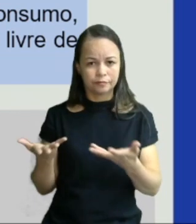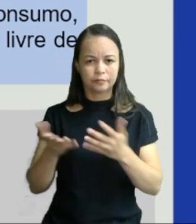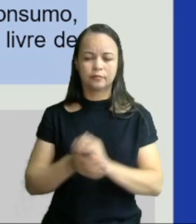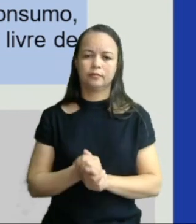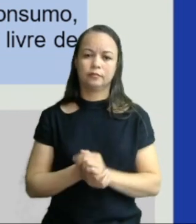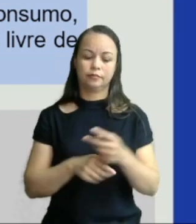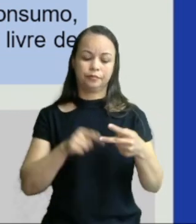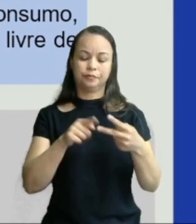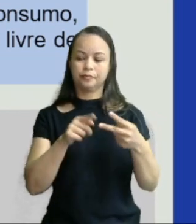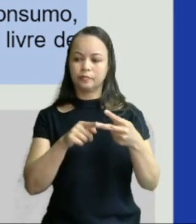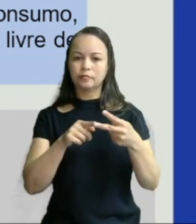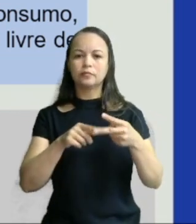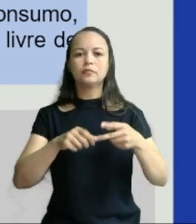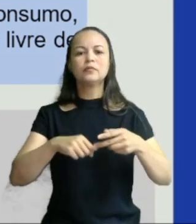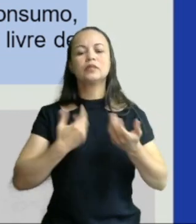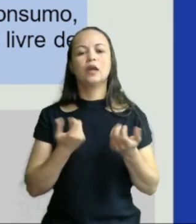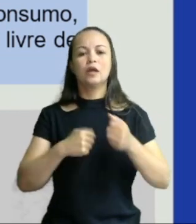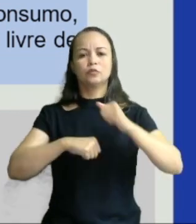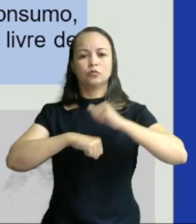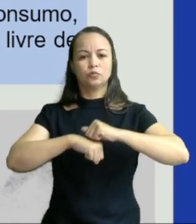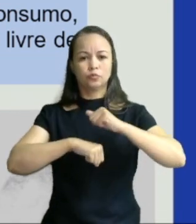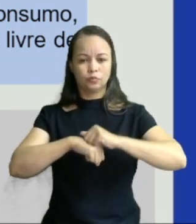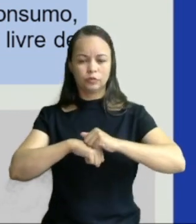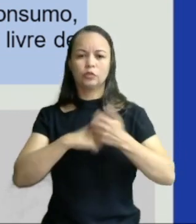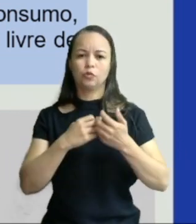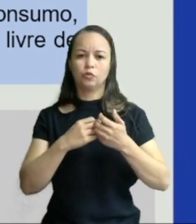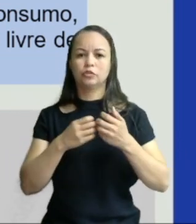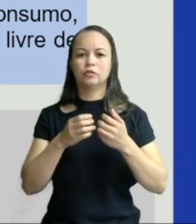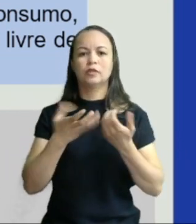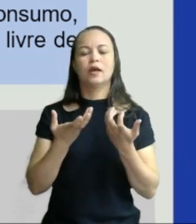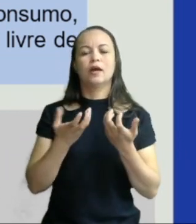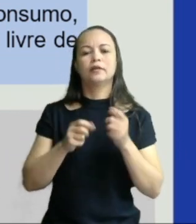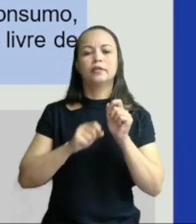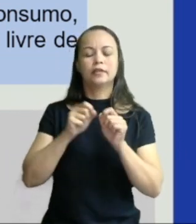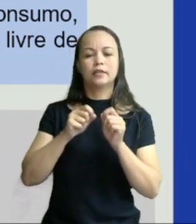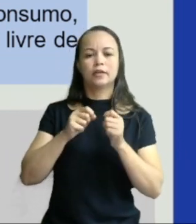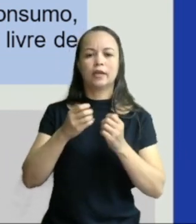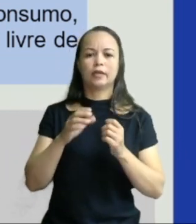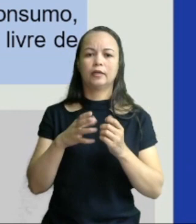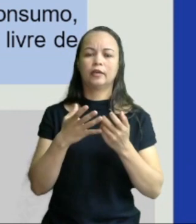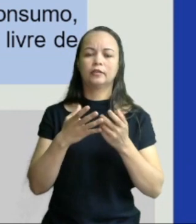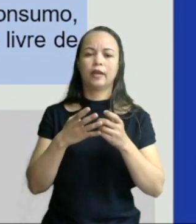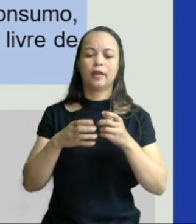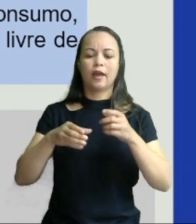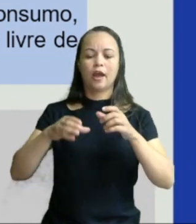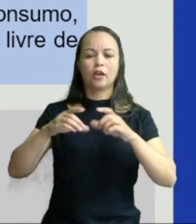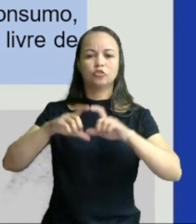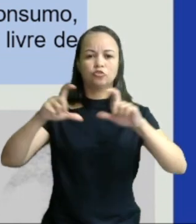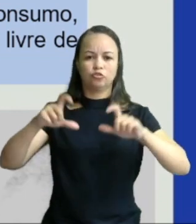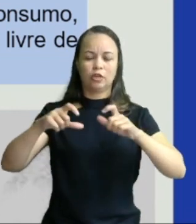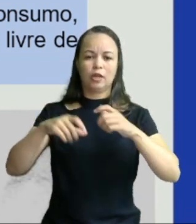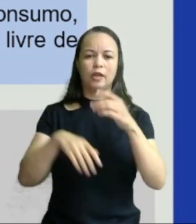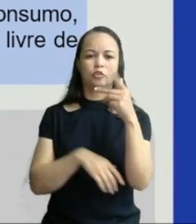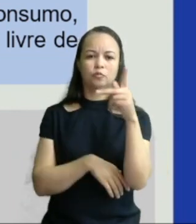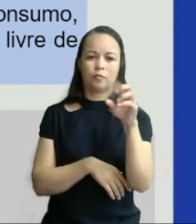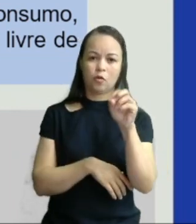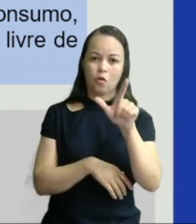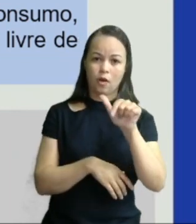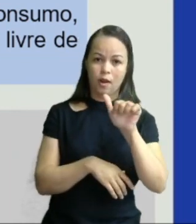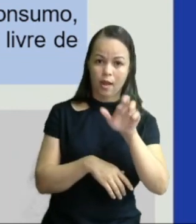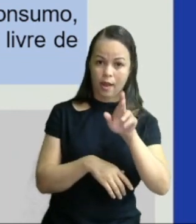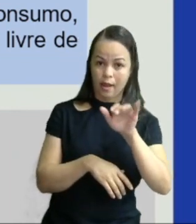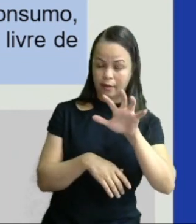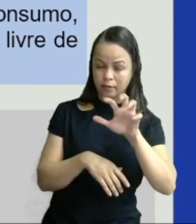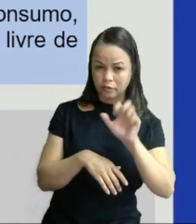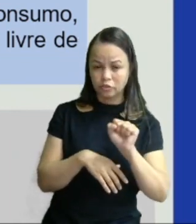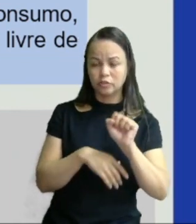né? Que aí são as geleiras polares e também no nosso congelador. A forma gasosa nos